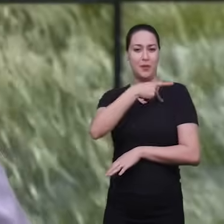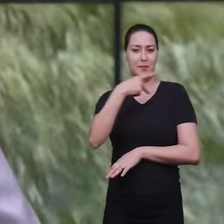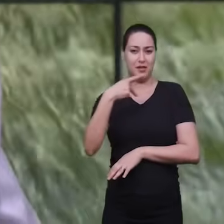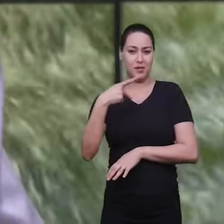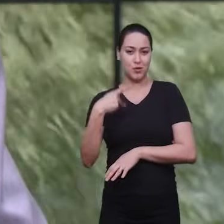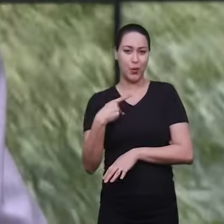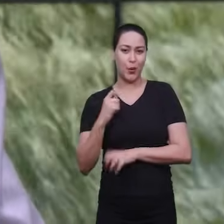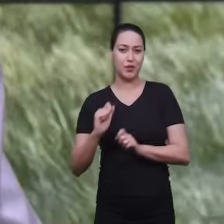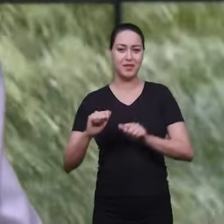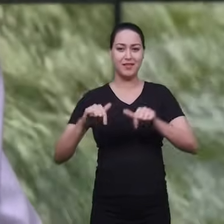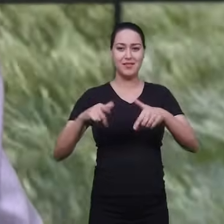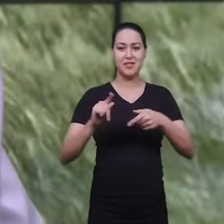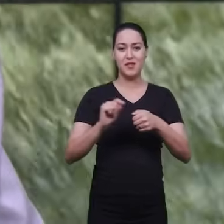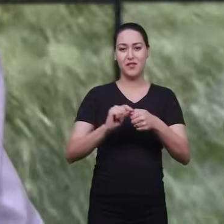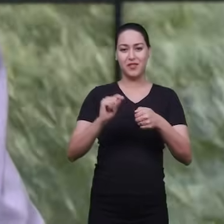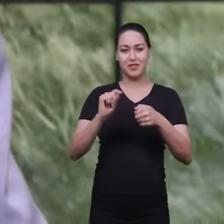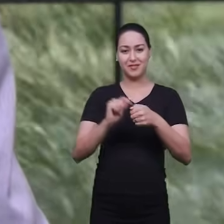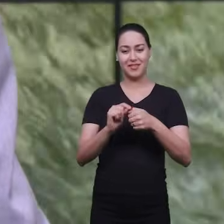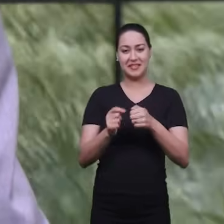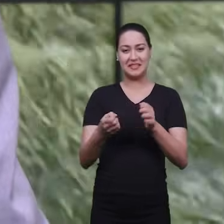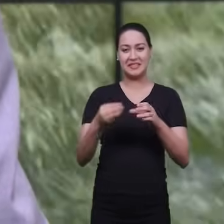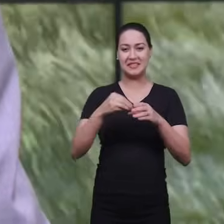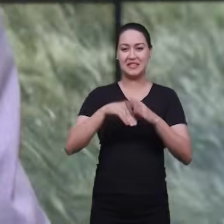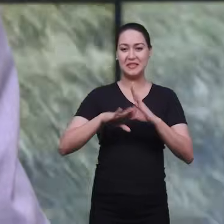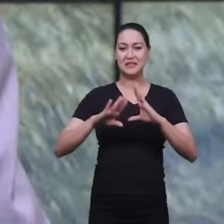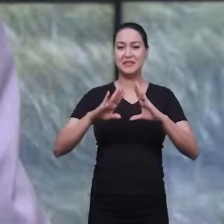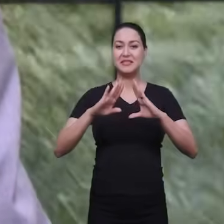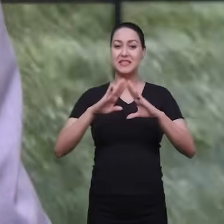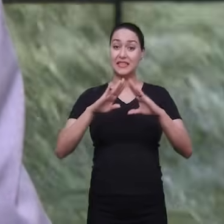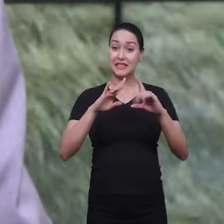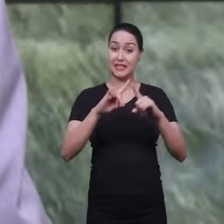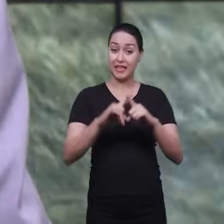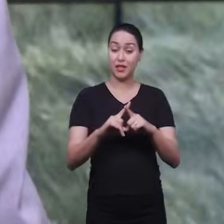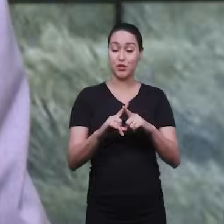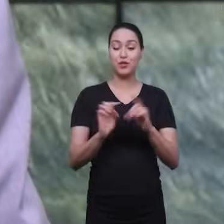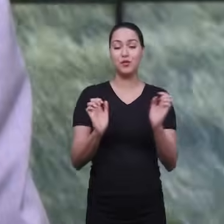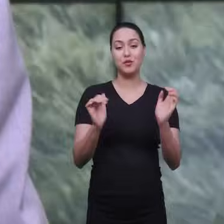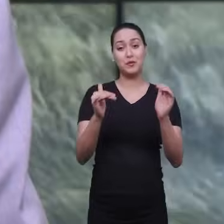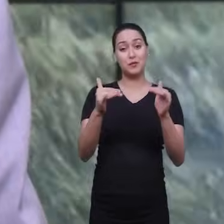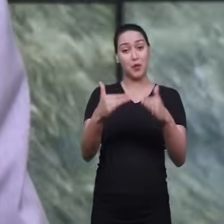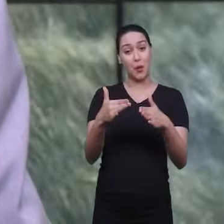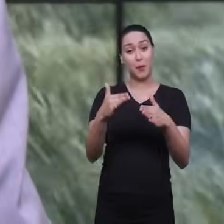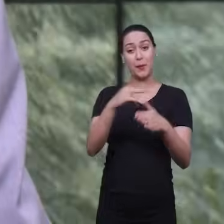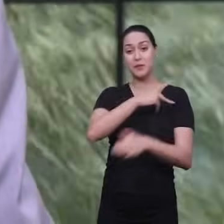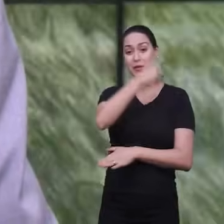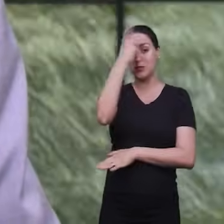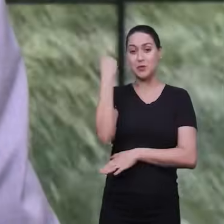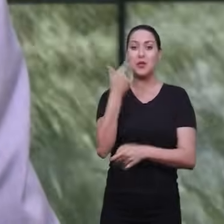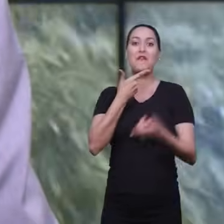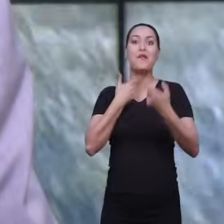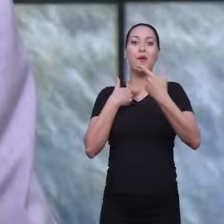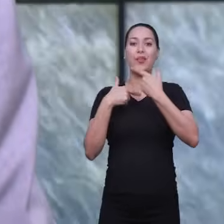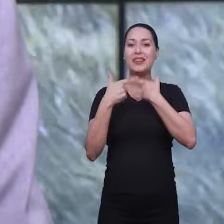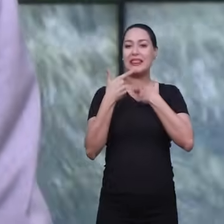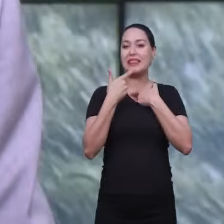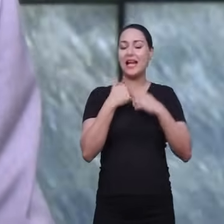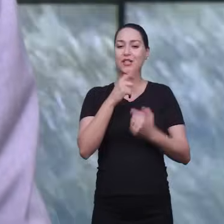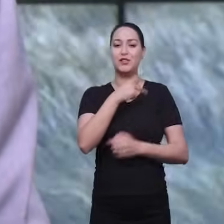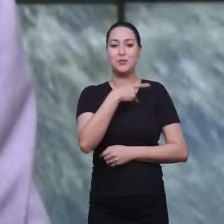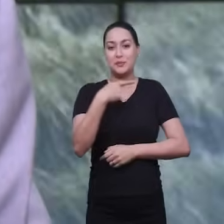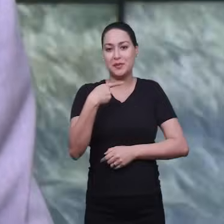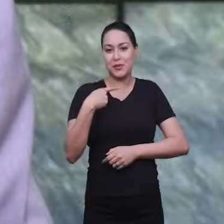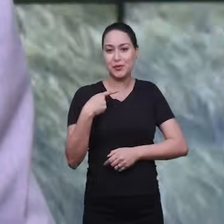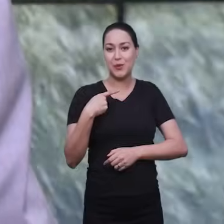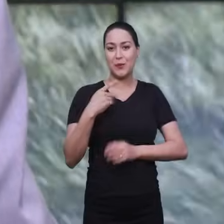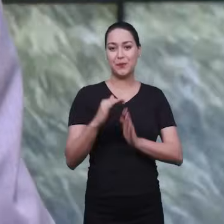exercício do pastorado nas igrejas é um programa voltado para este público público que almeja o episcopado Como